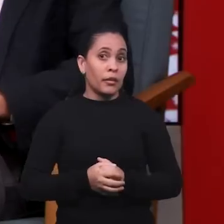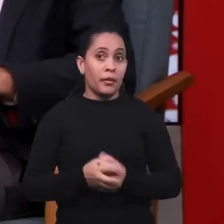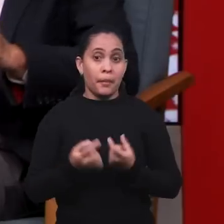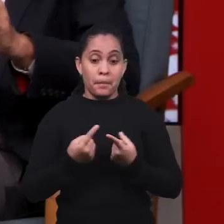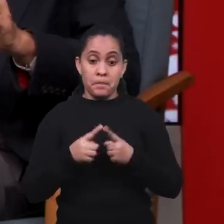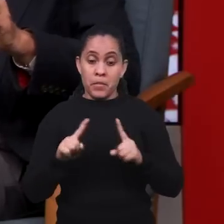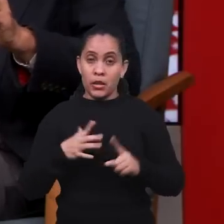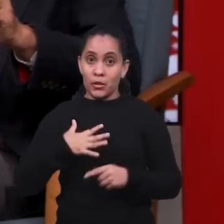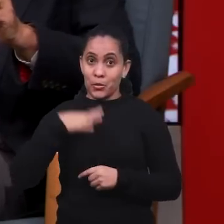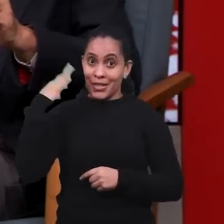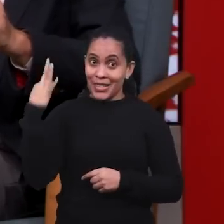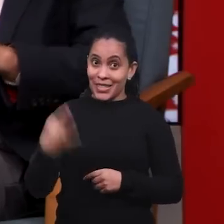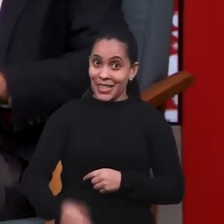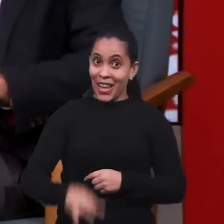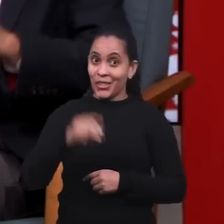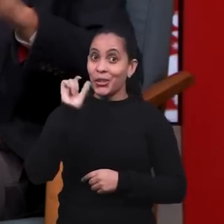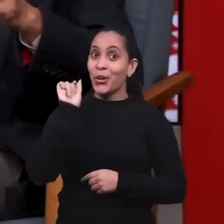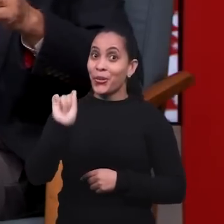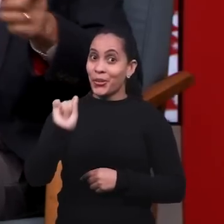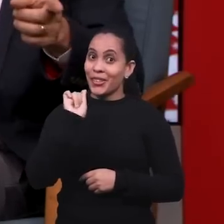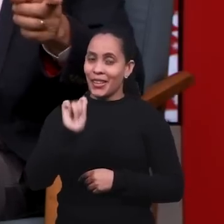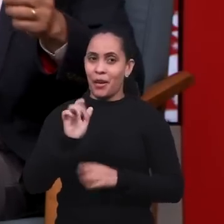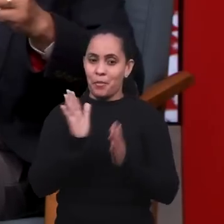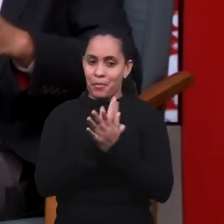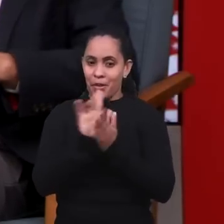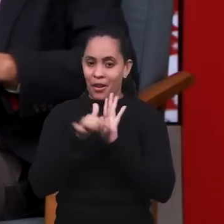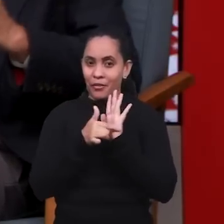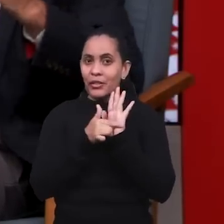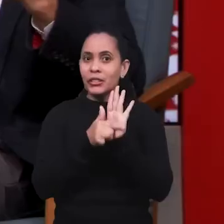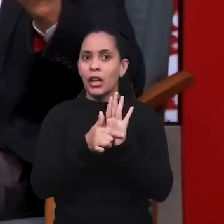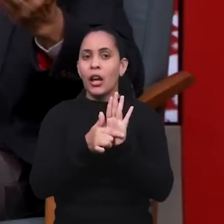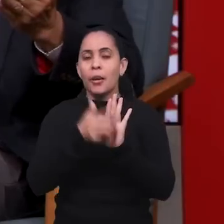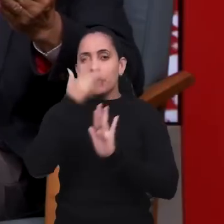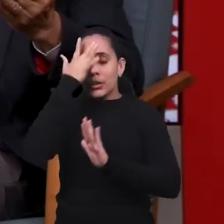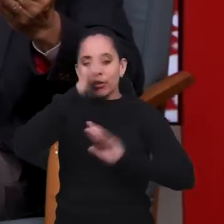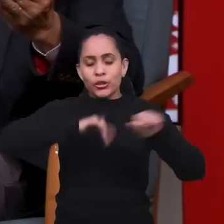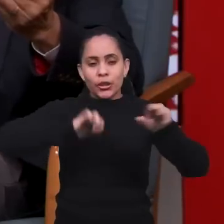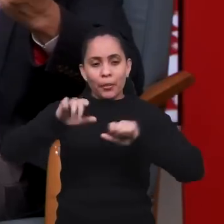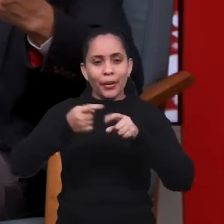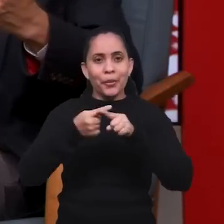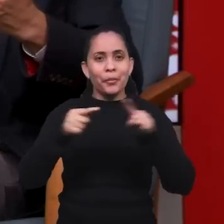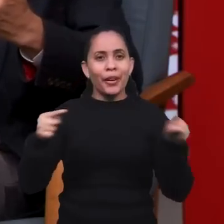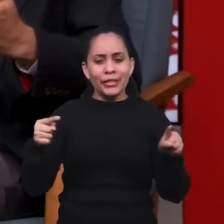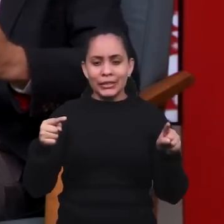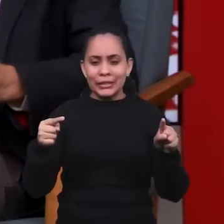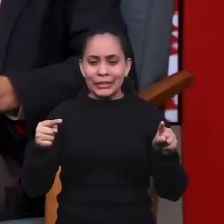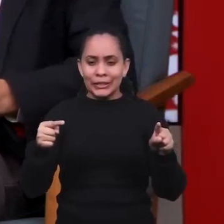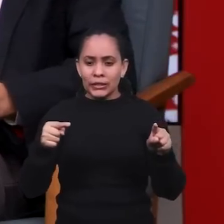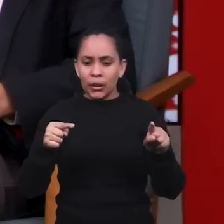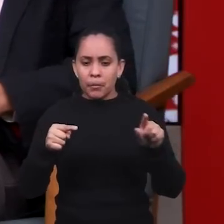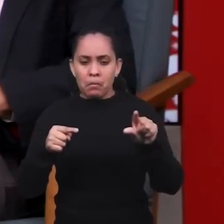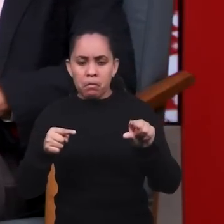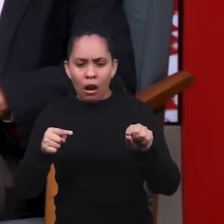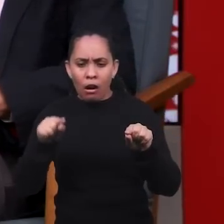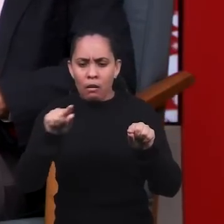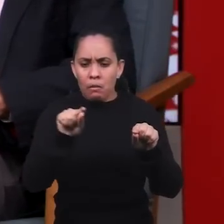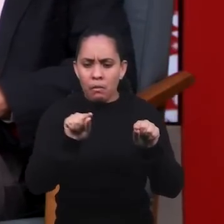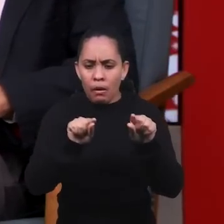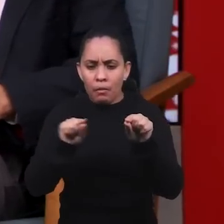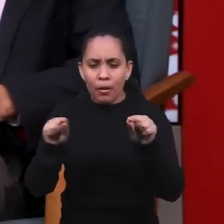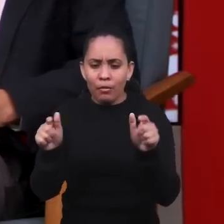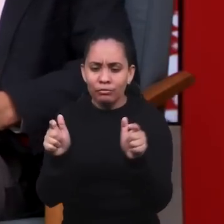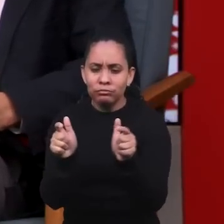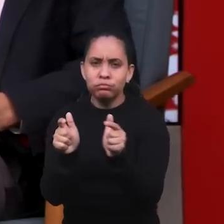faz. Mas o correto, é por isso que a Bíblia diz que muitos são chamados e poucos escolhidos. Mas